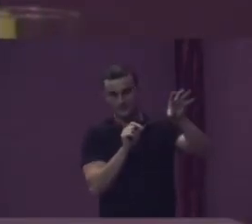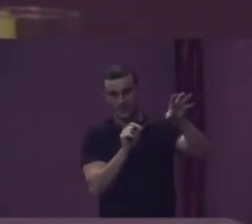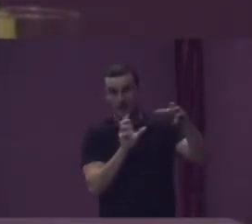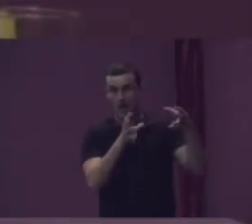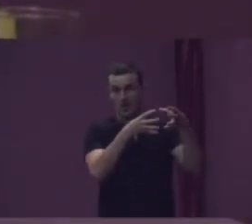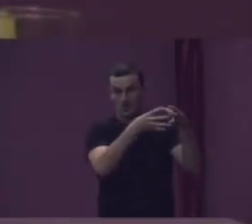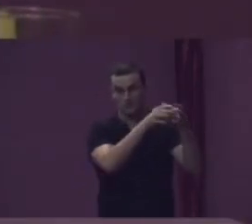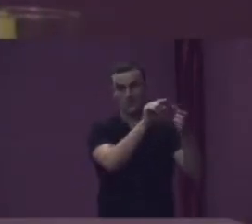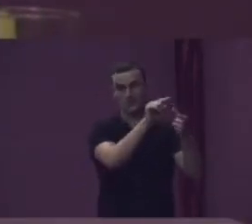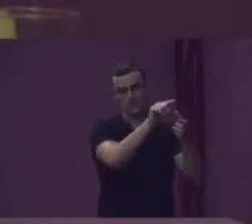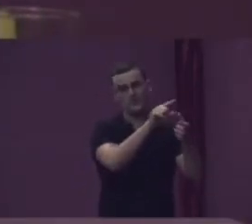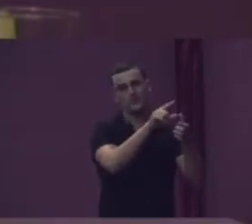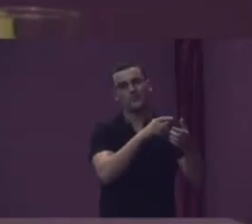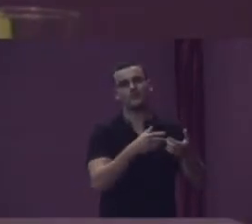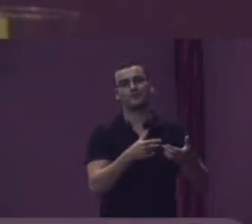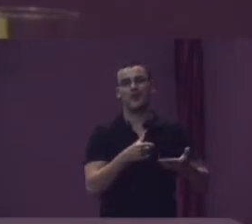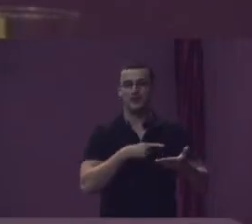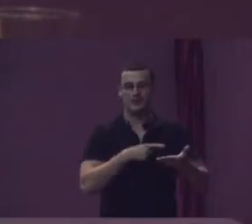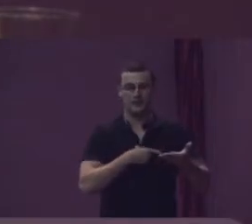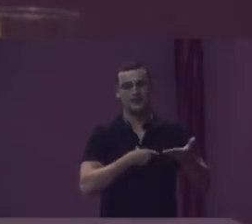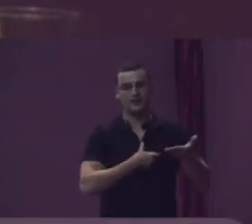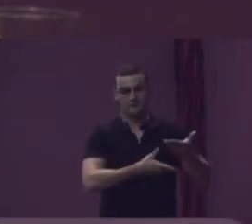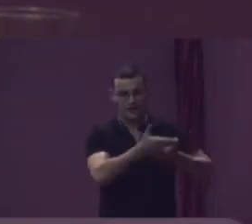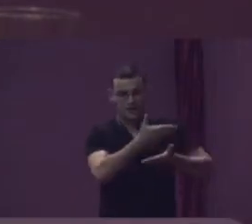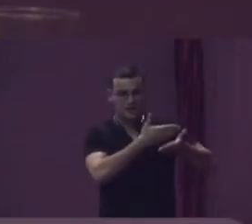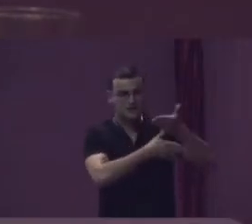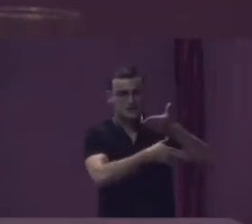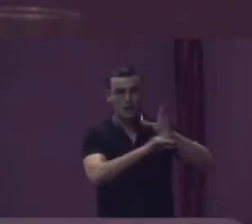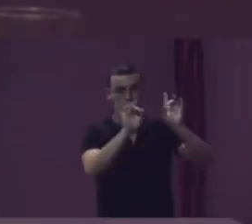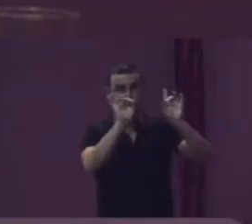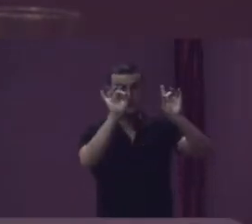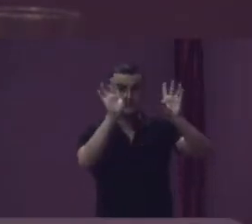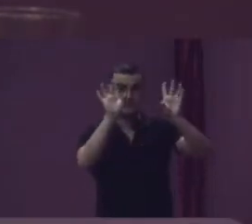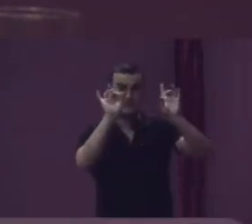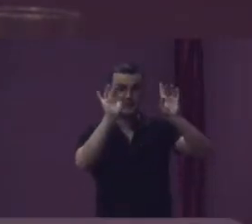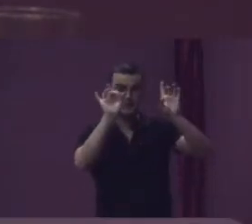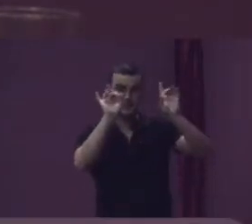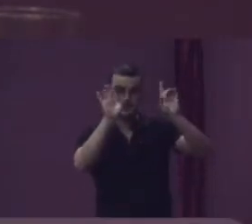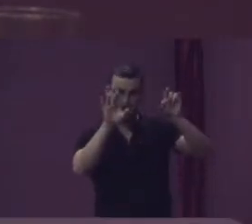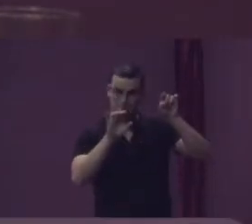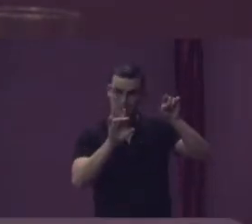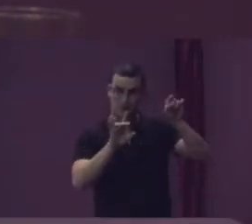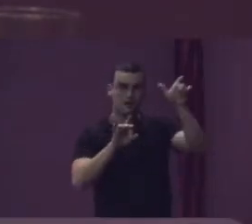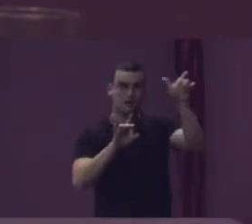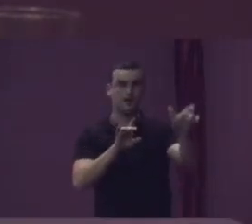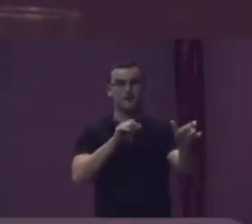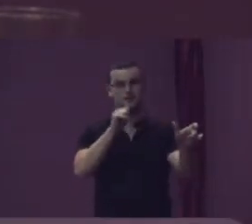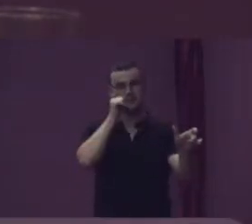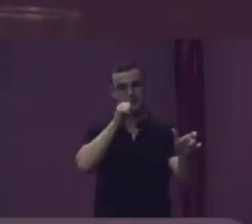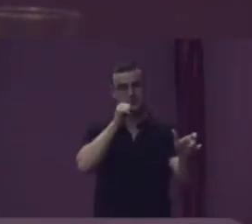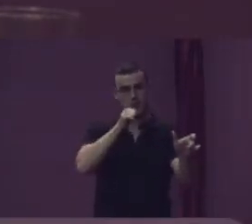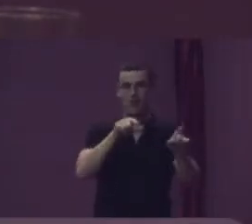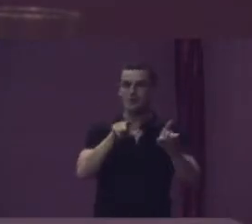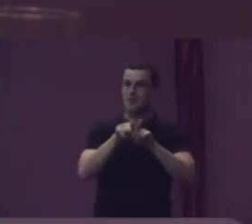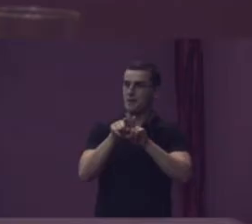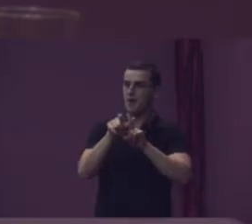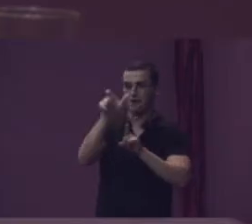também é uma relação muito específica dessas